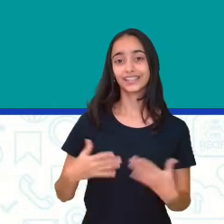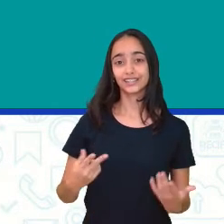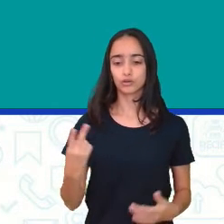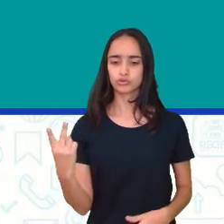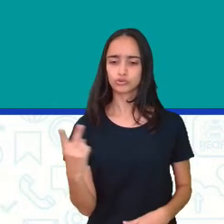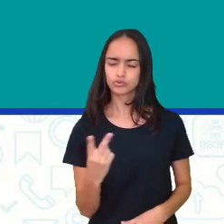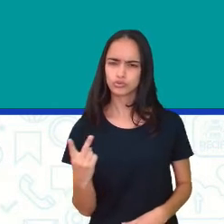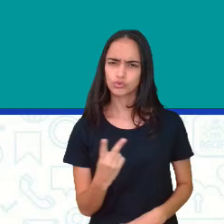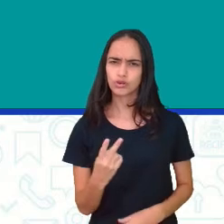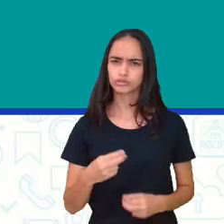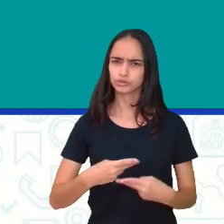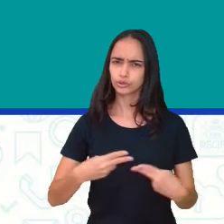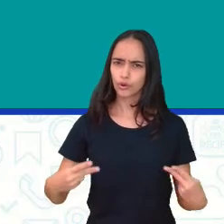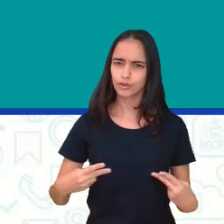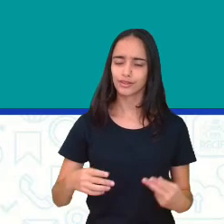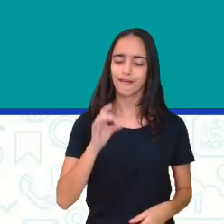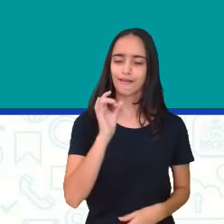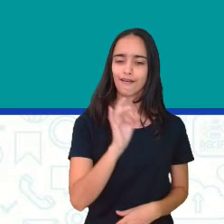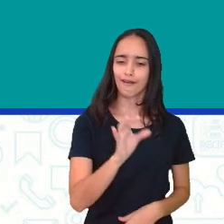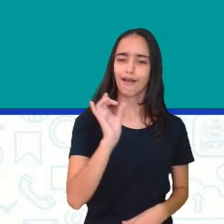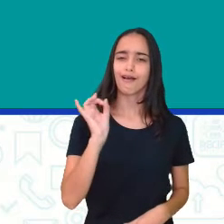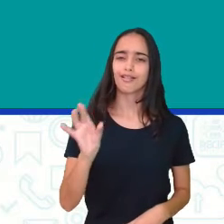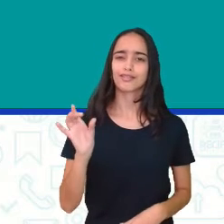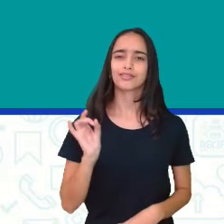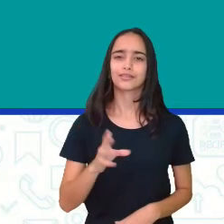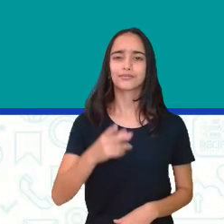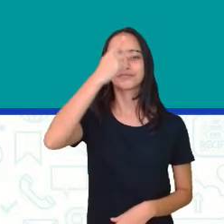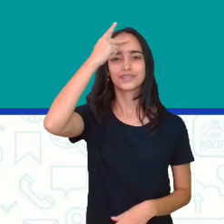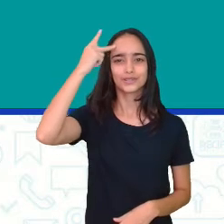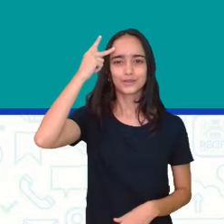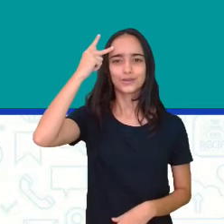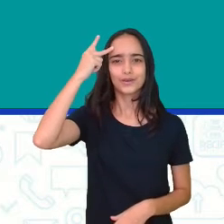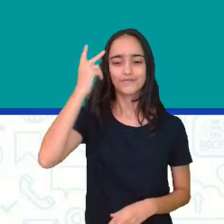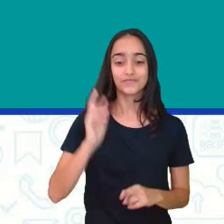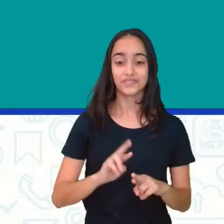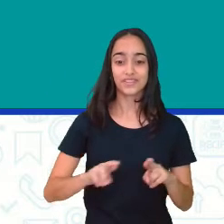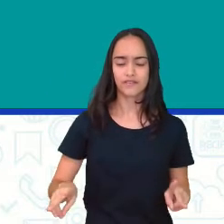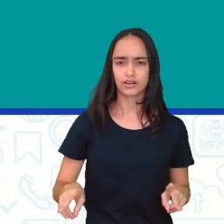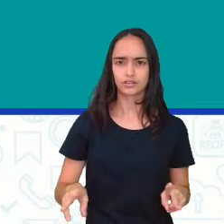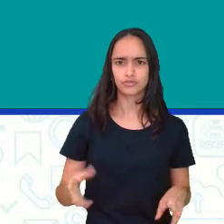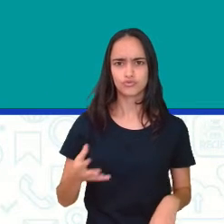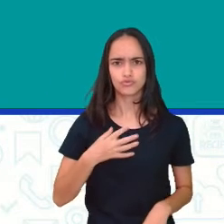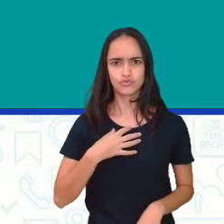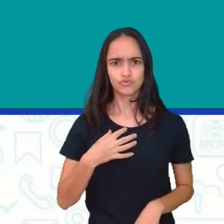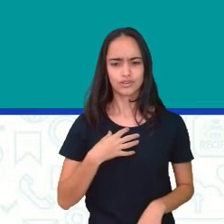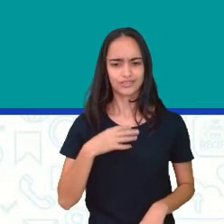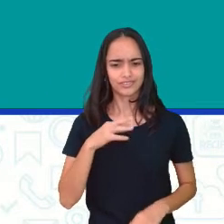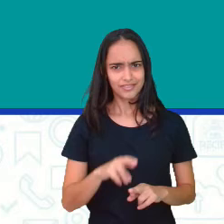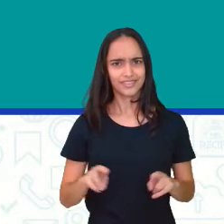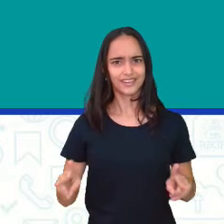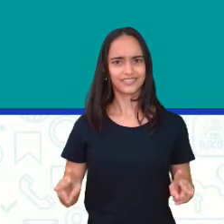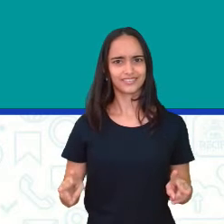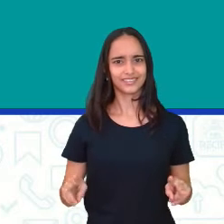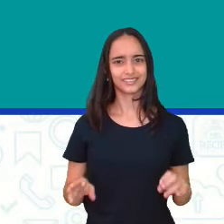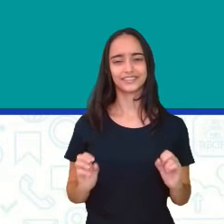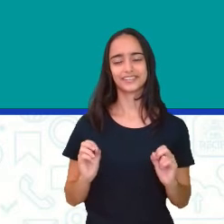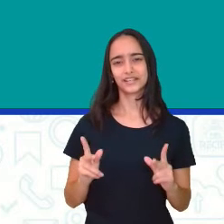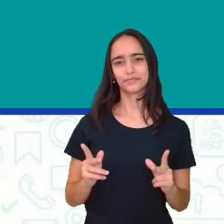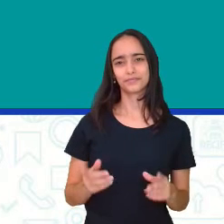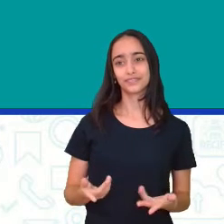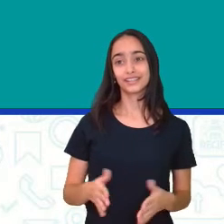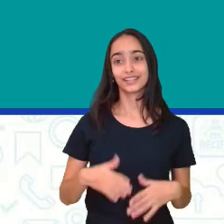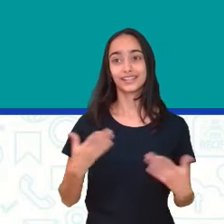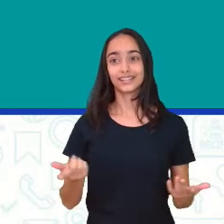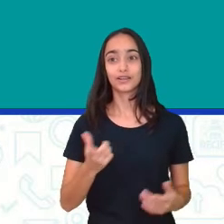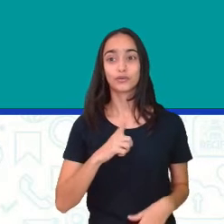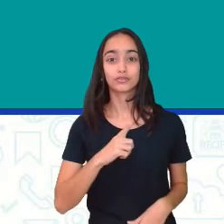que tornam aí cada pessoa uma pessoa, né? Cada um do seu jeitinho. Uhum. Então, ó, trouxe aí um